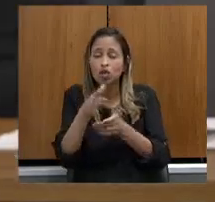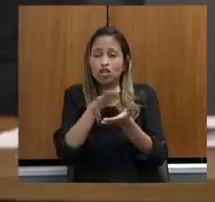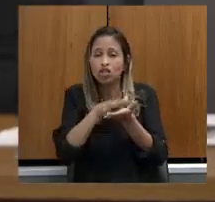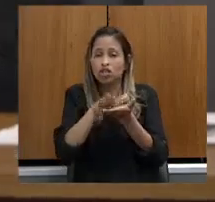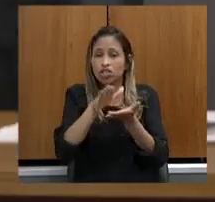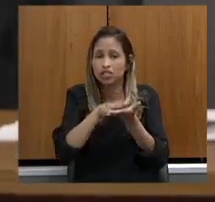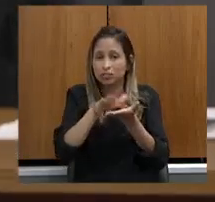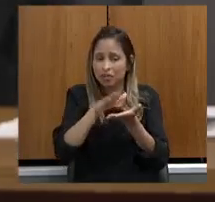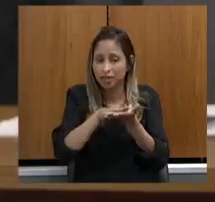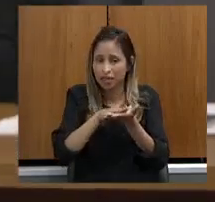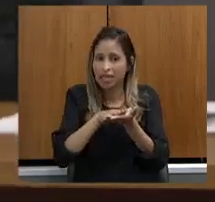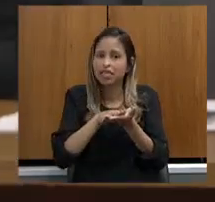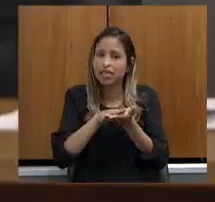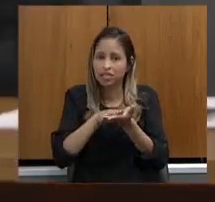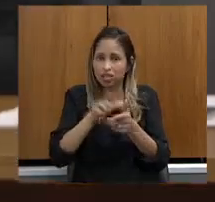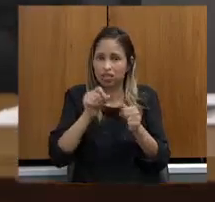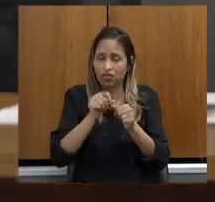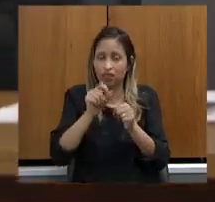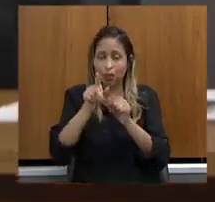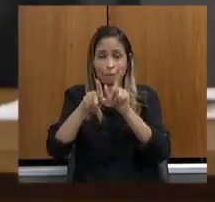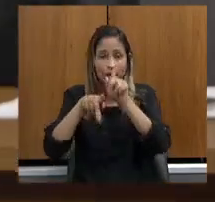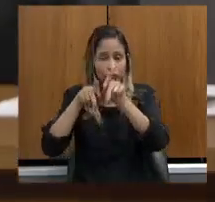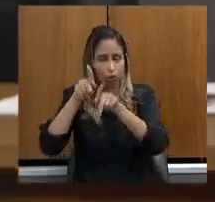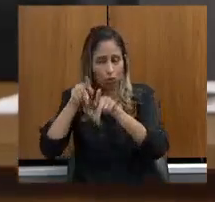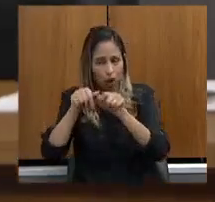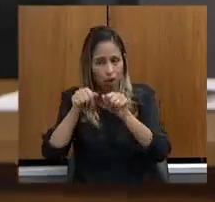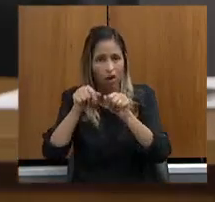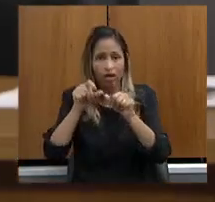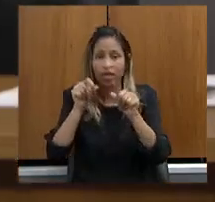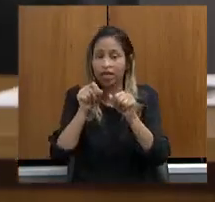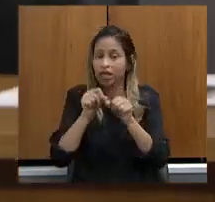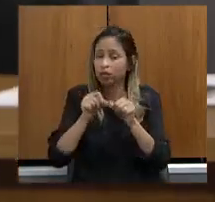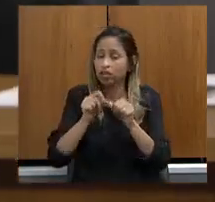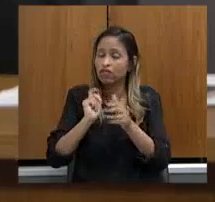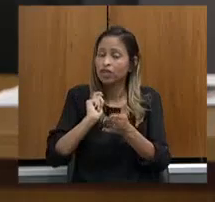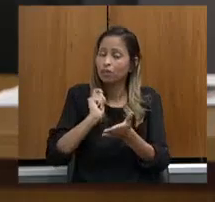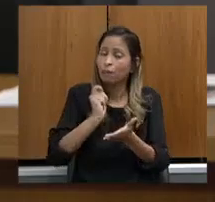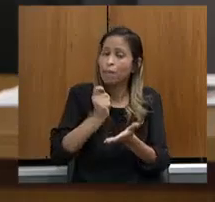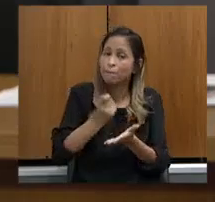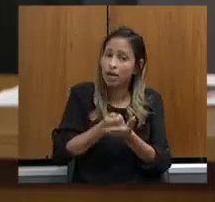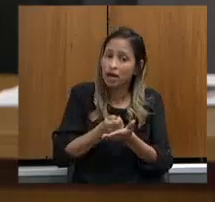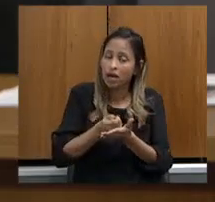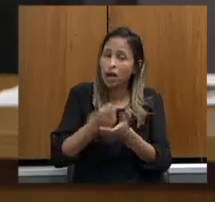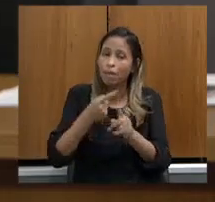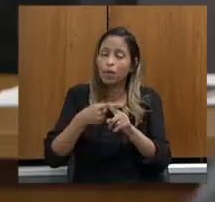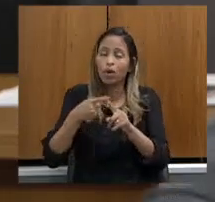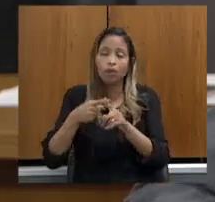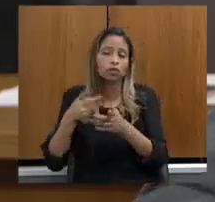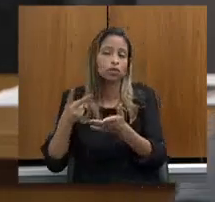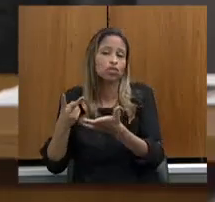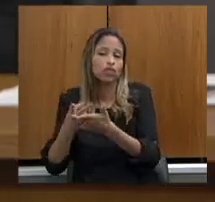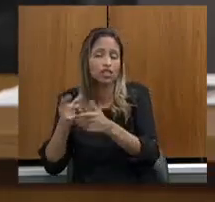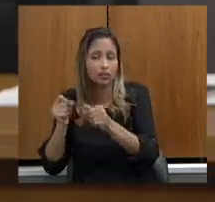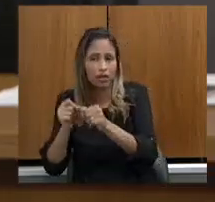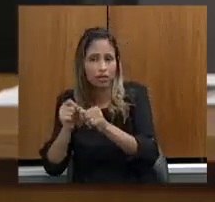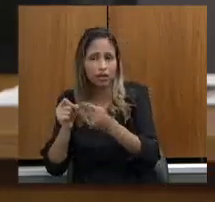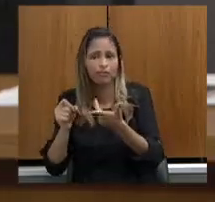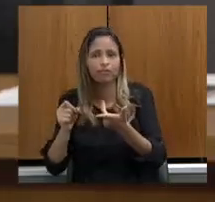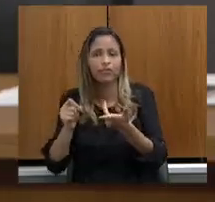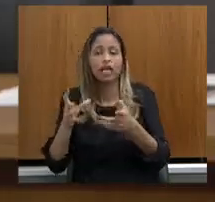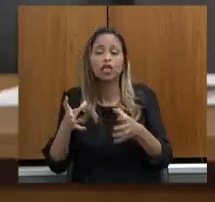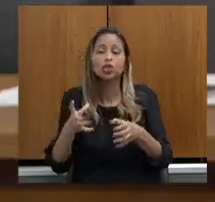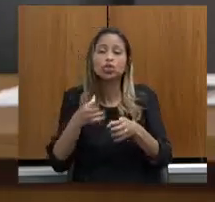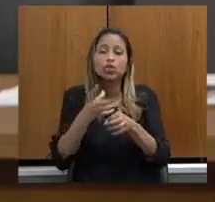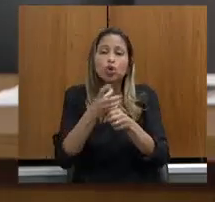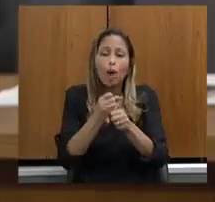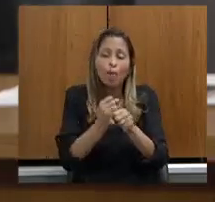fundeb que tinham sido executadas em despesa de pessoal e que não tinham sido efetivamente pagas por questões de execução e isso do